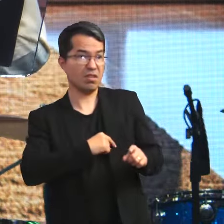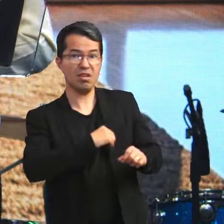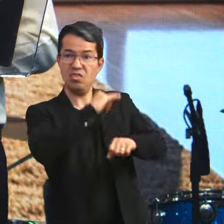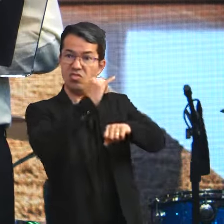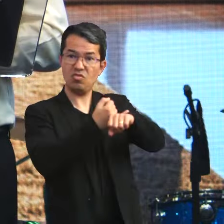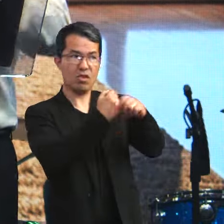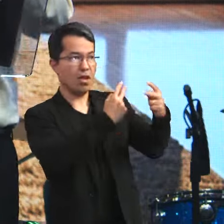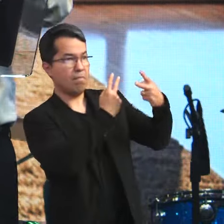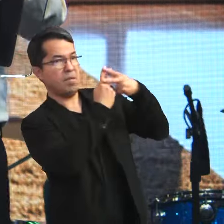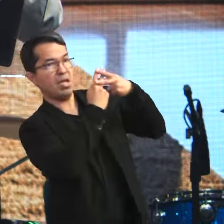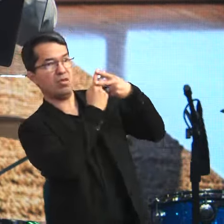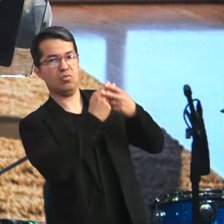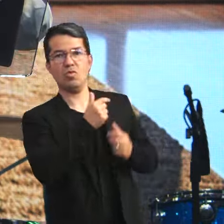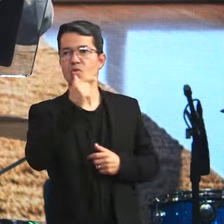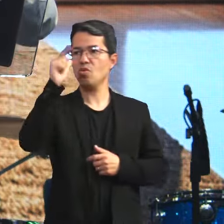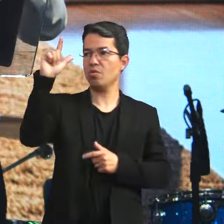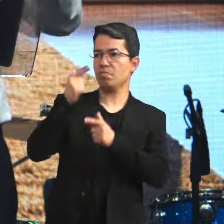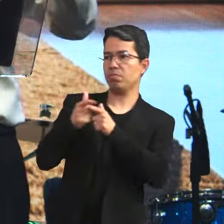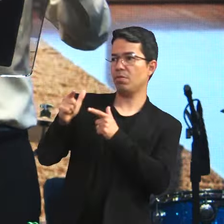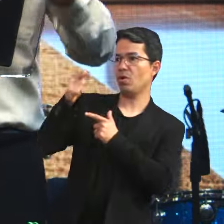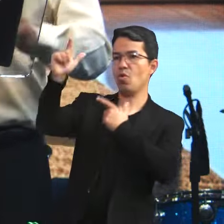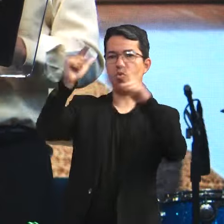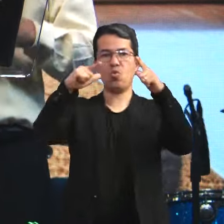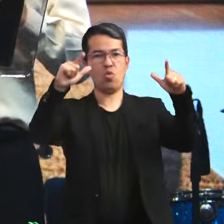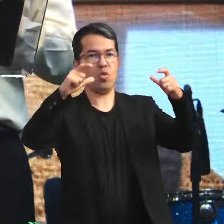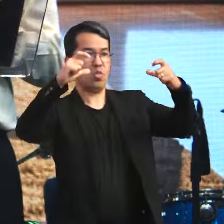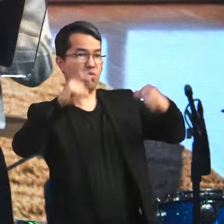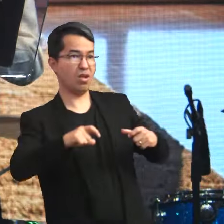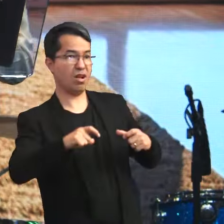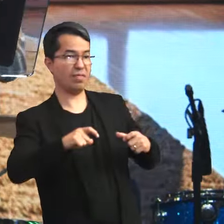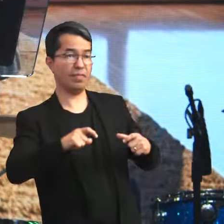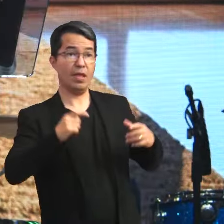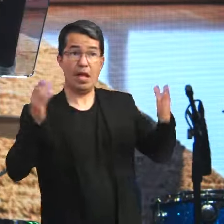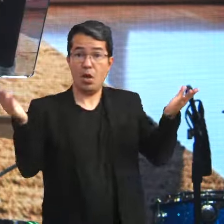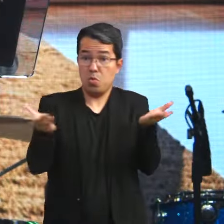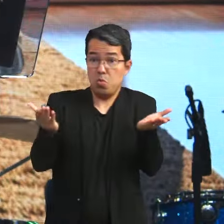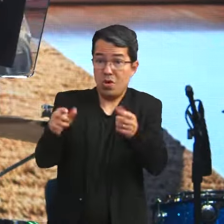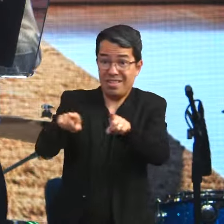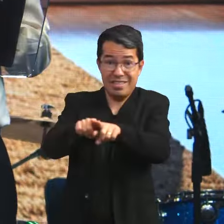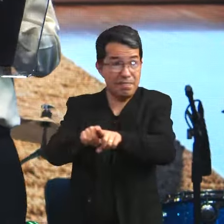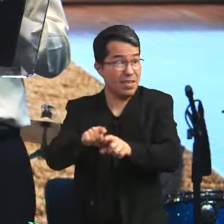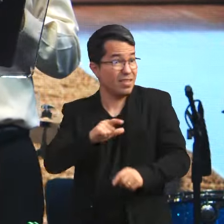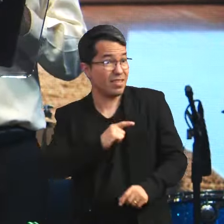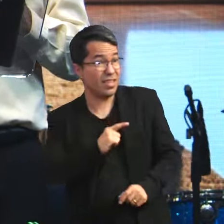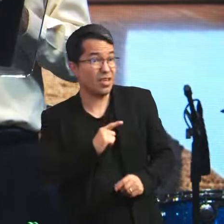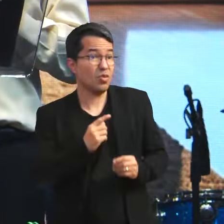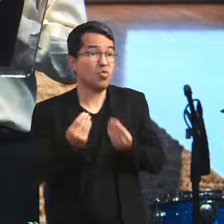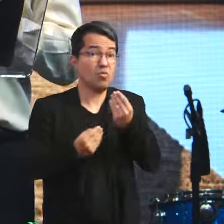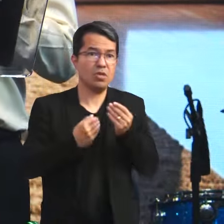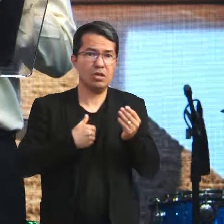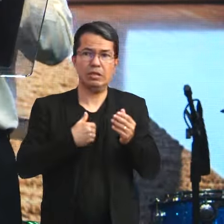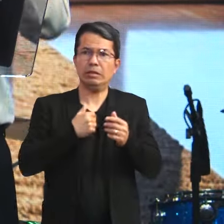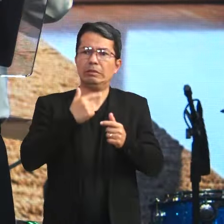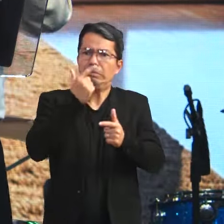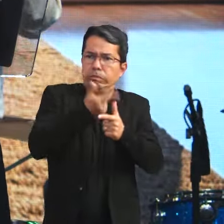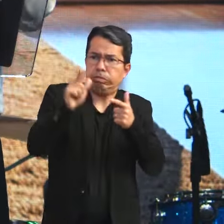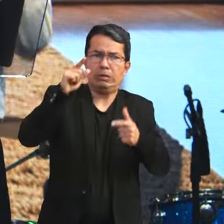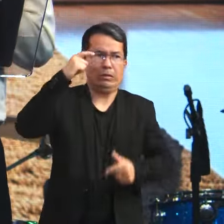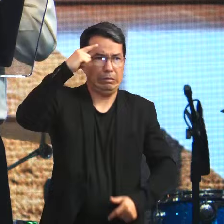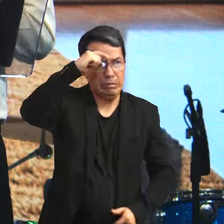não o detiam por não det tribulação porque a possibilidade de tribulações não o detiam